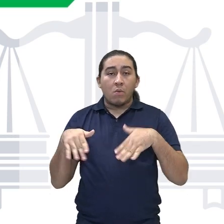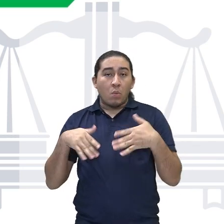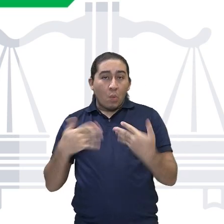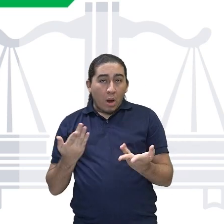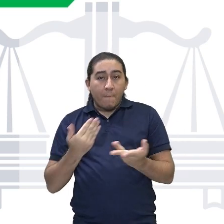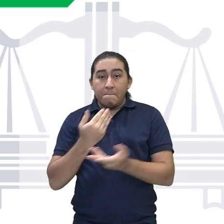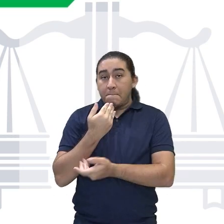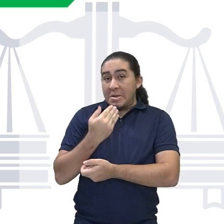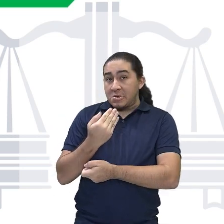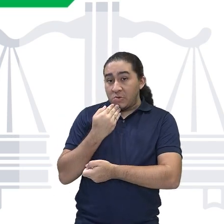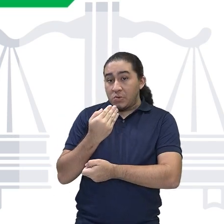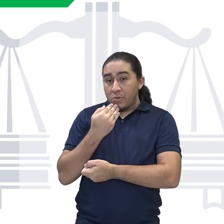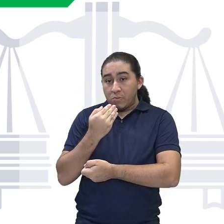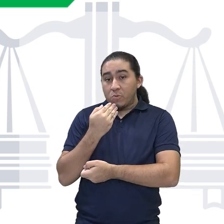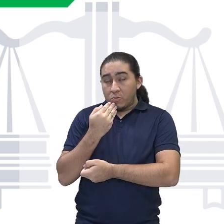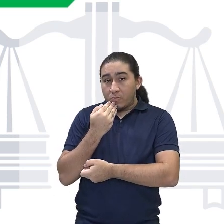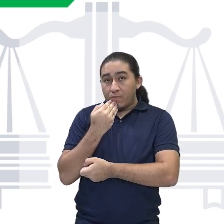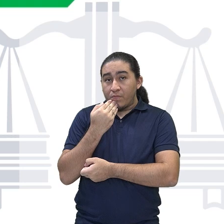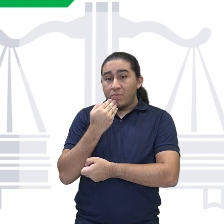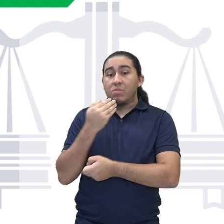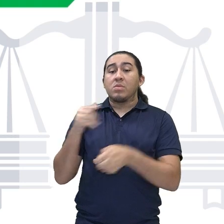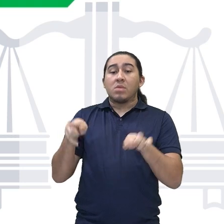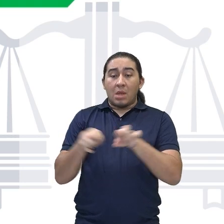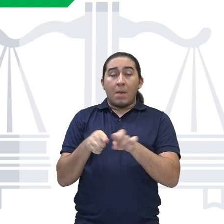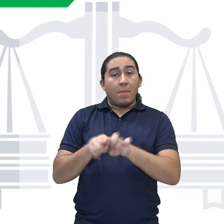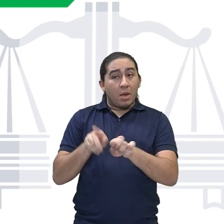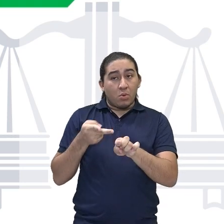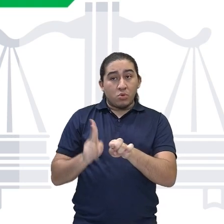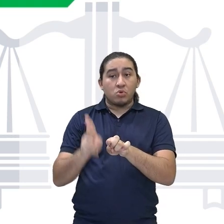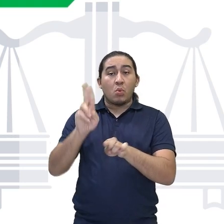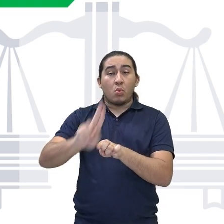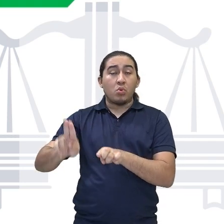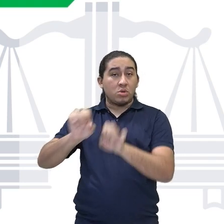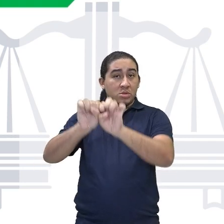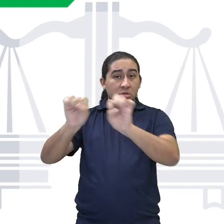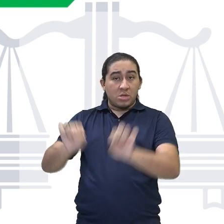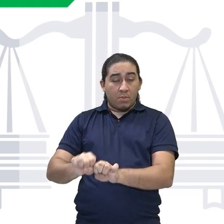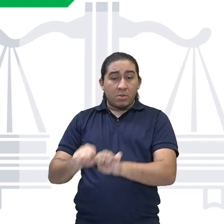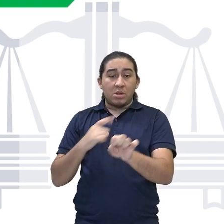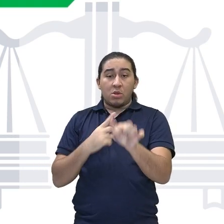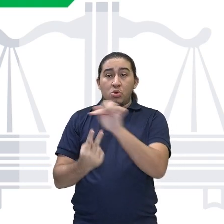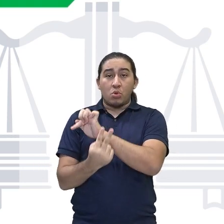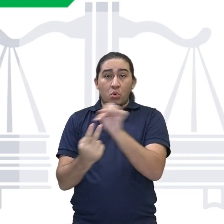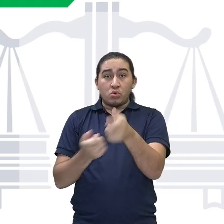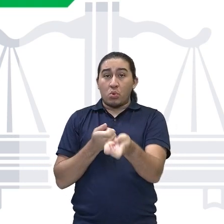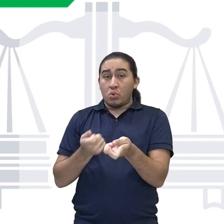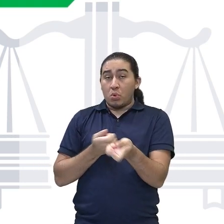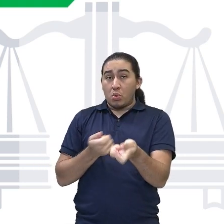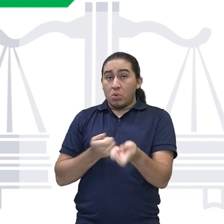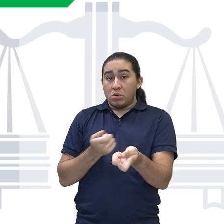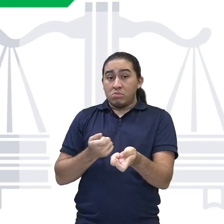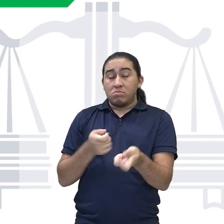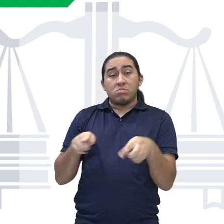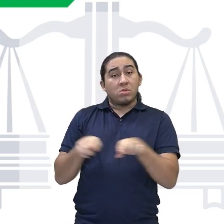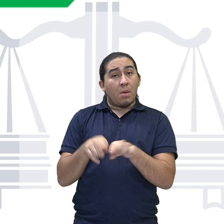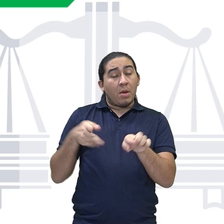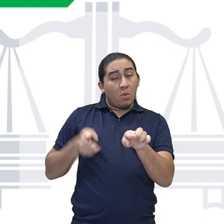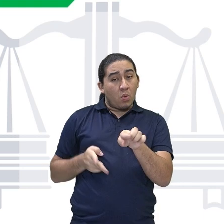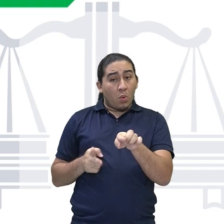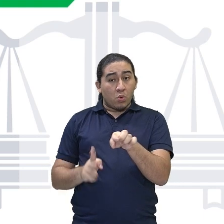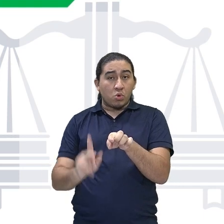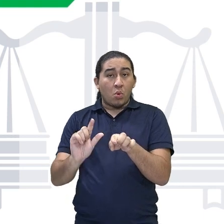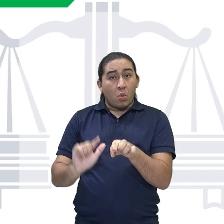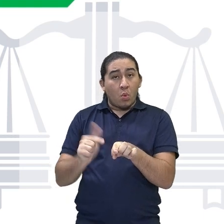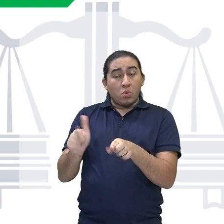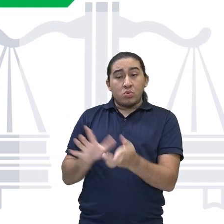solicitações. E também dá encaminhamento ao CIGED. Então, passa a ter 2 controles nesse momento. E aí, então, segue aos outros